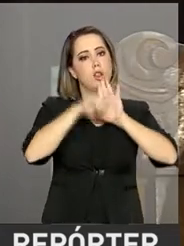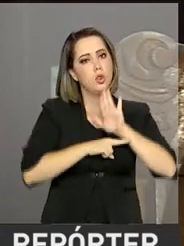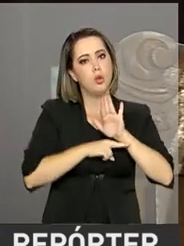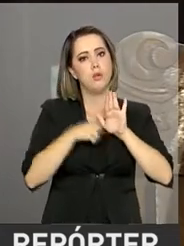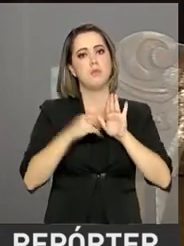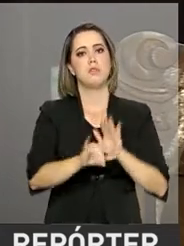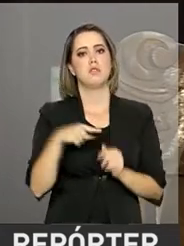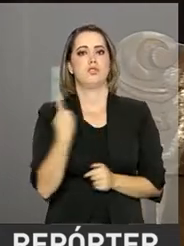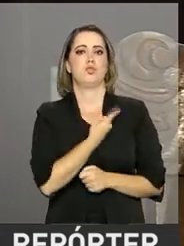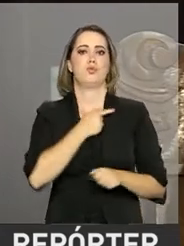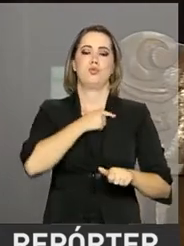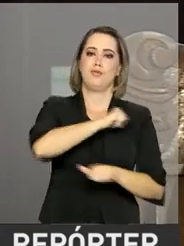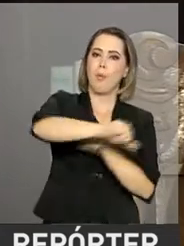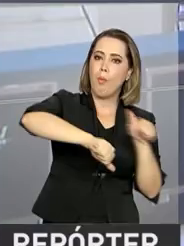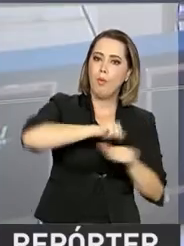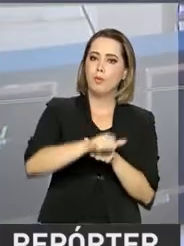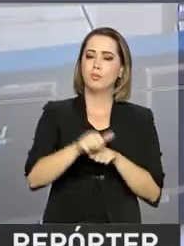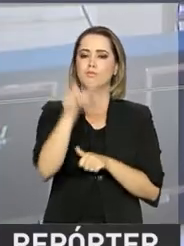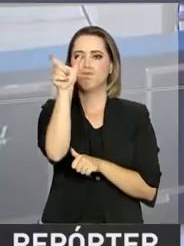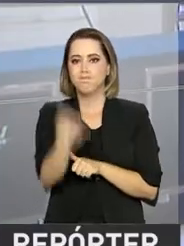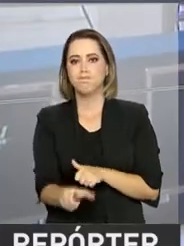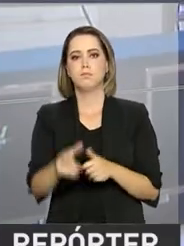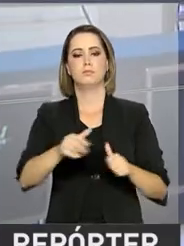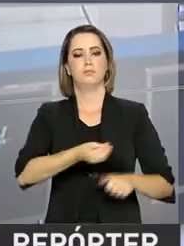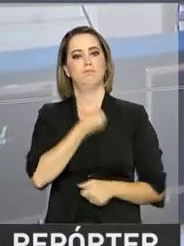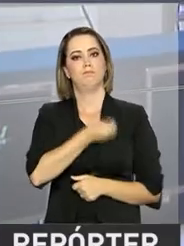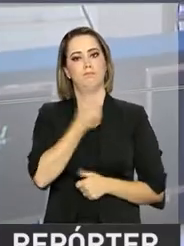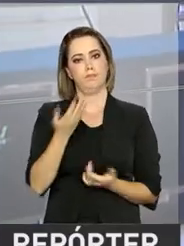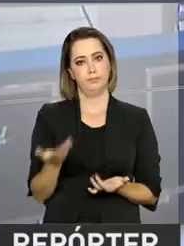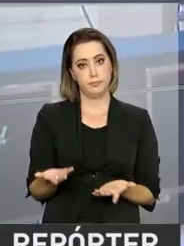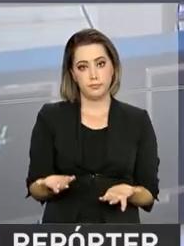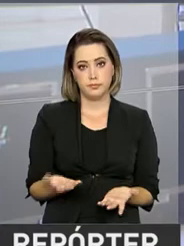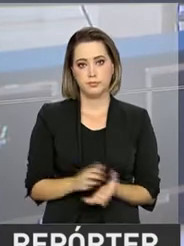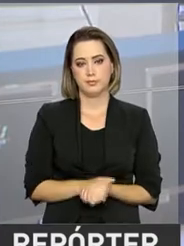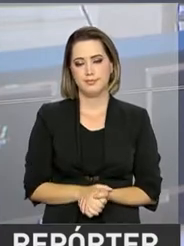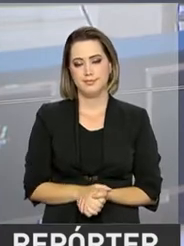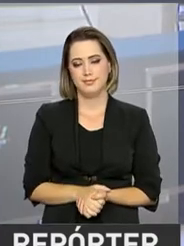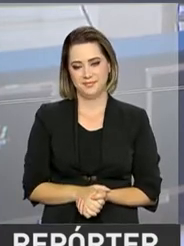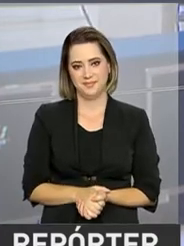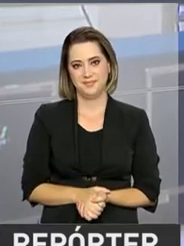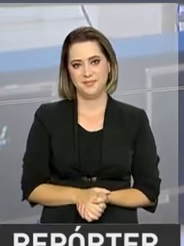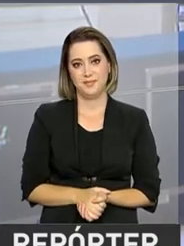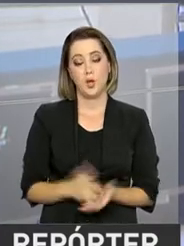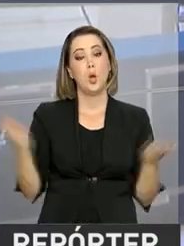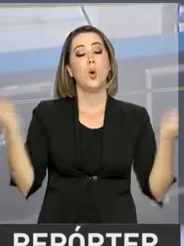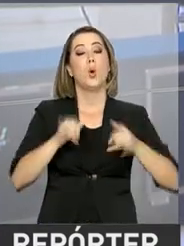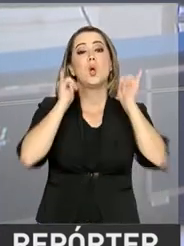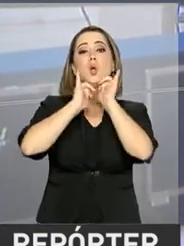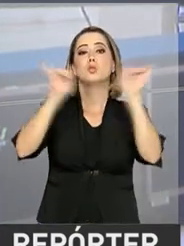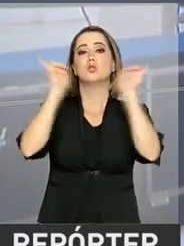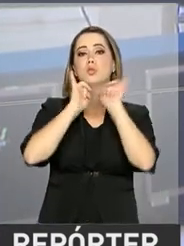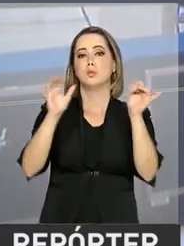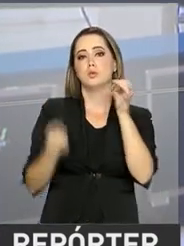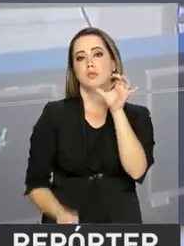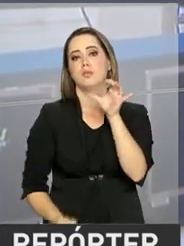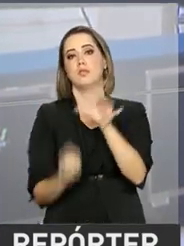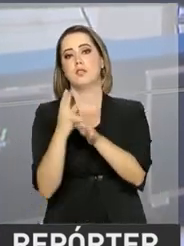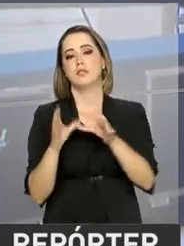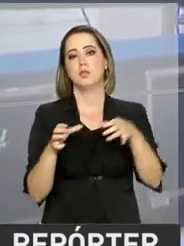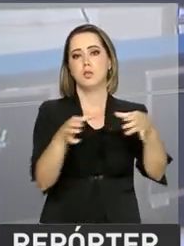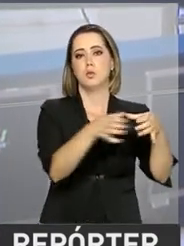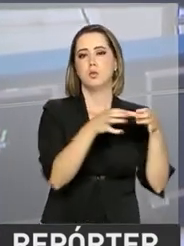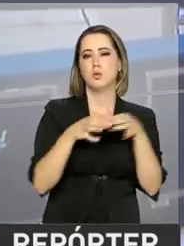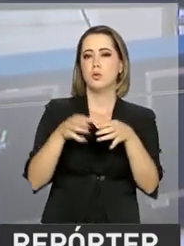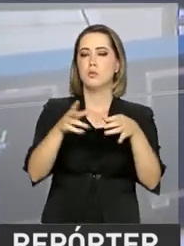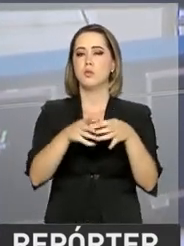se a gente não tem uma mudança de atitude. Foi publicada hoje a criação do Comitê Intersetorial de Políticas Públicas para a